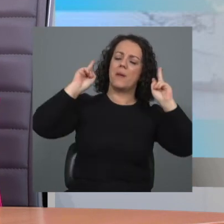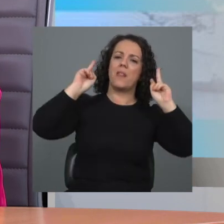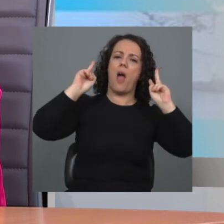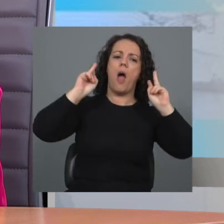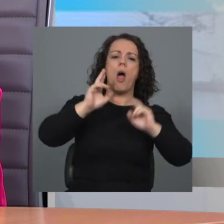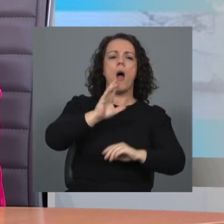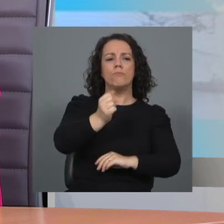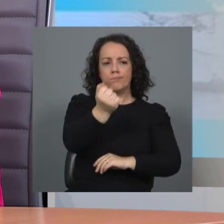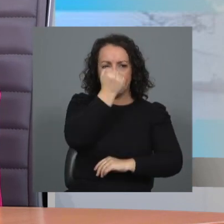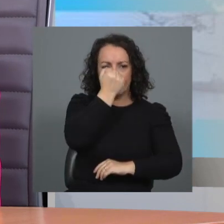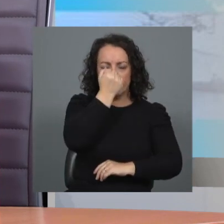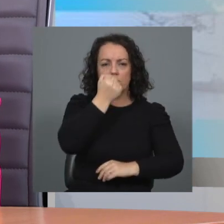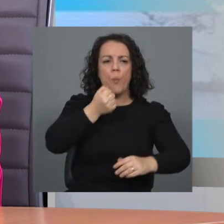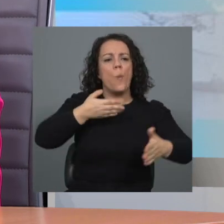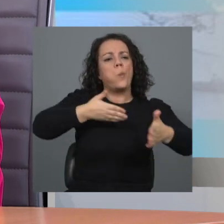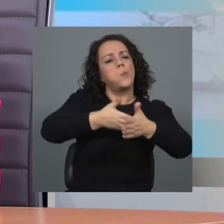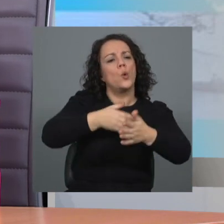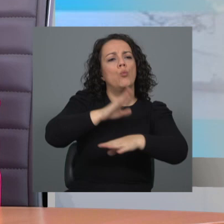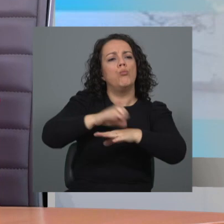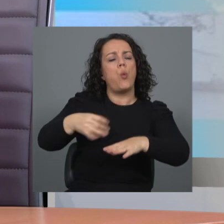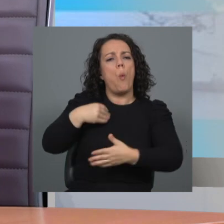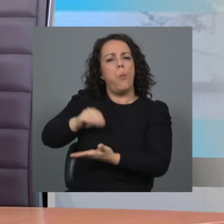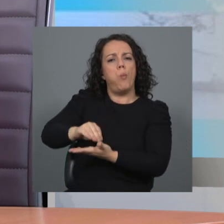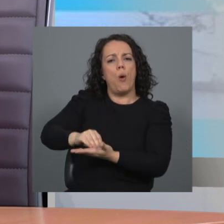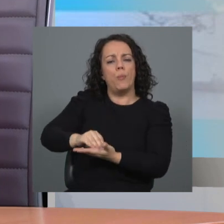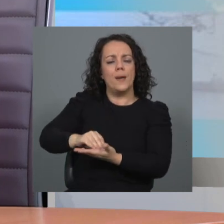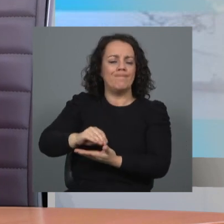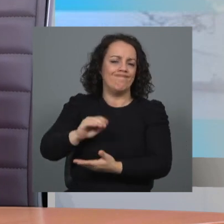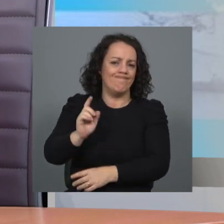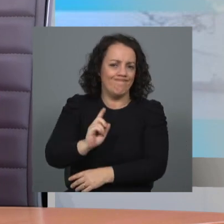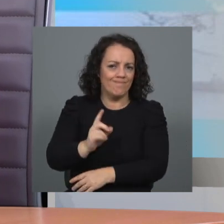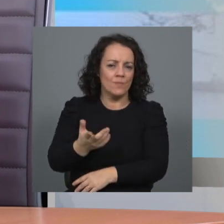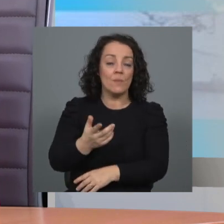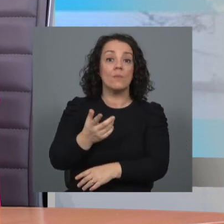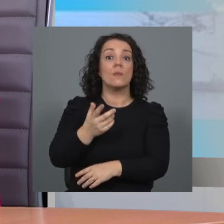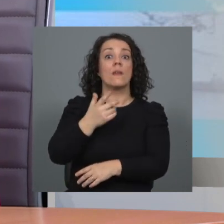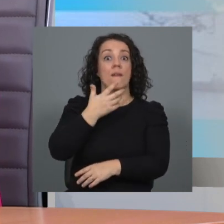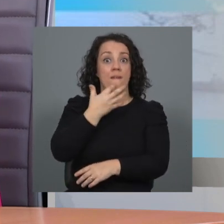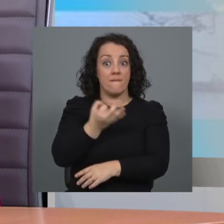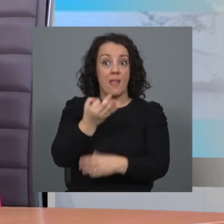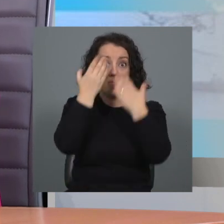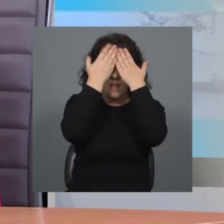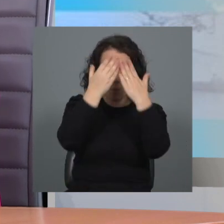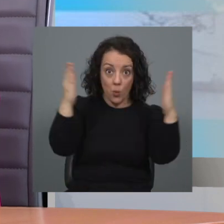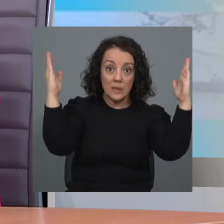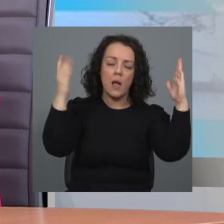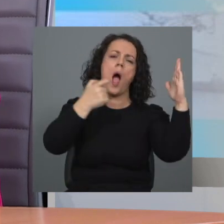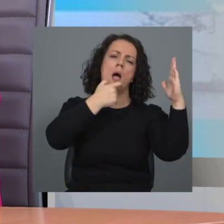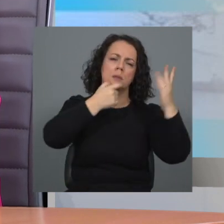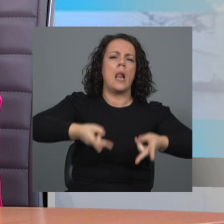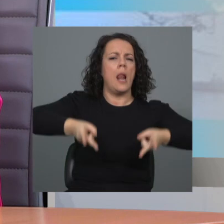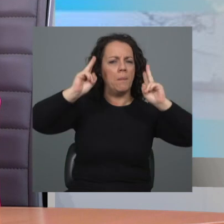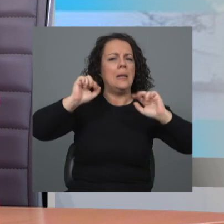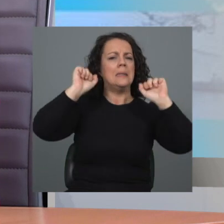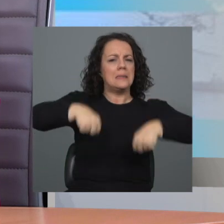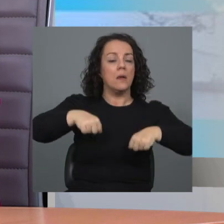seja, para a democracia é necessário, obviamente, liberdade, mas a